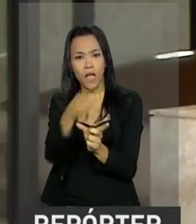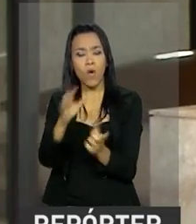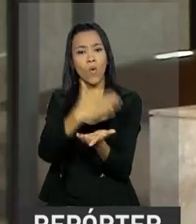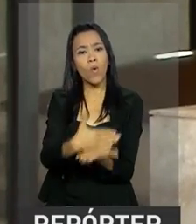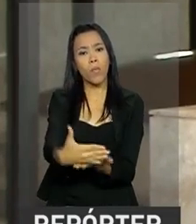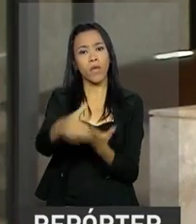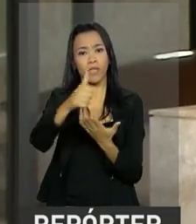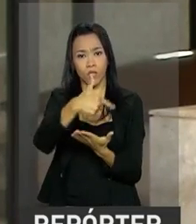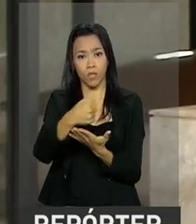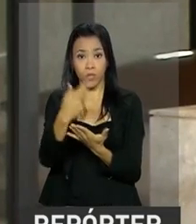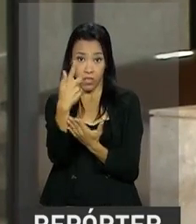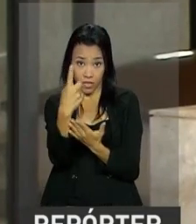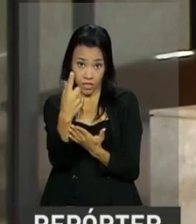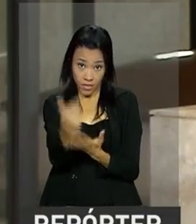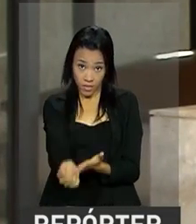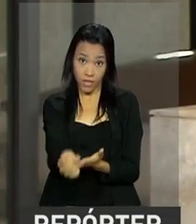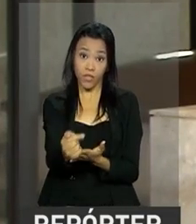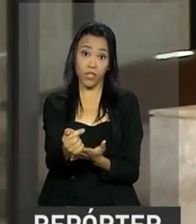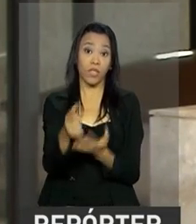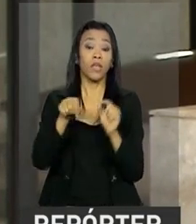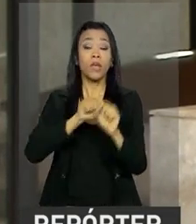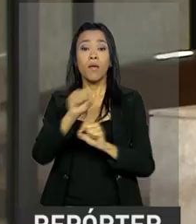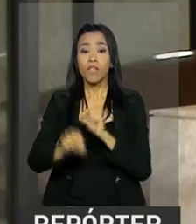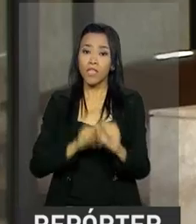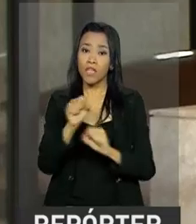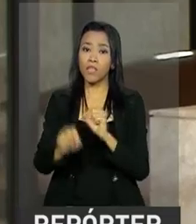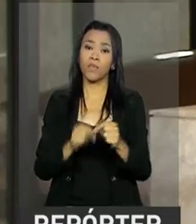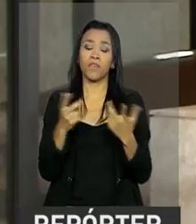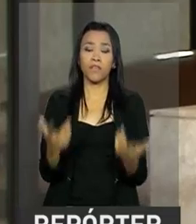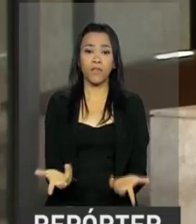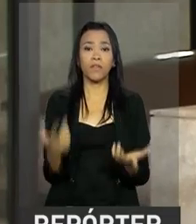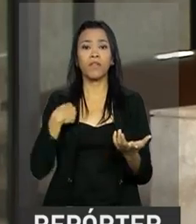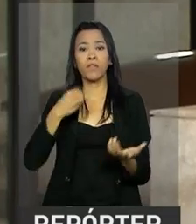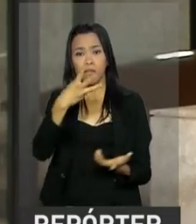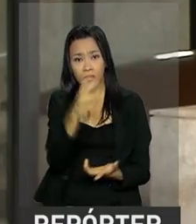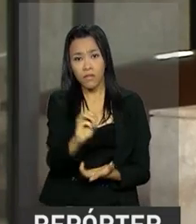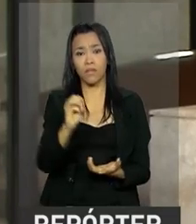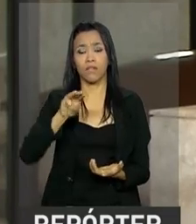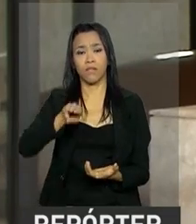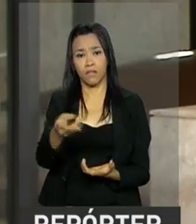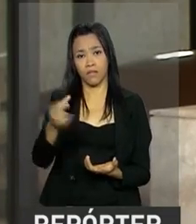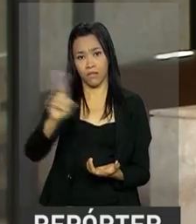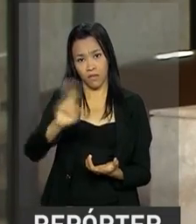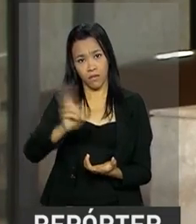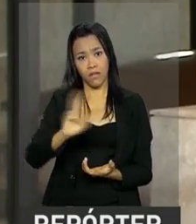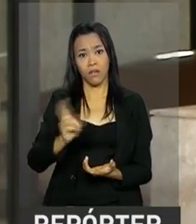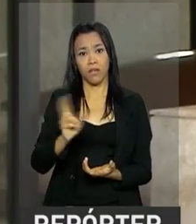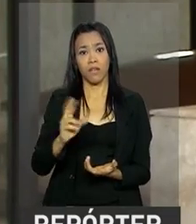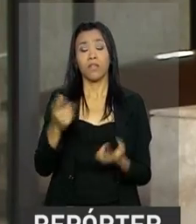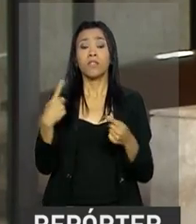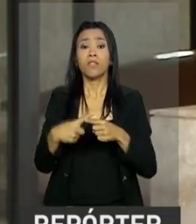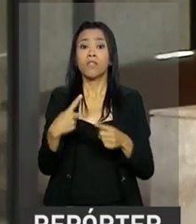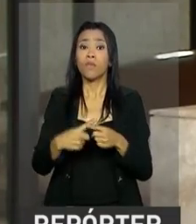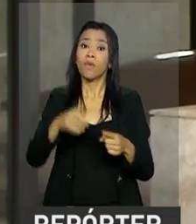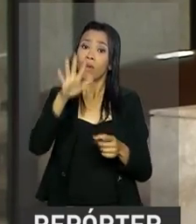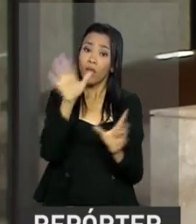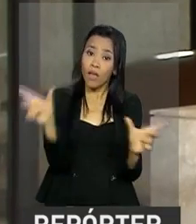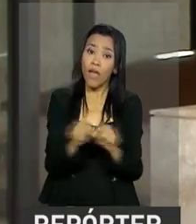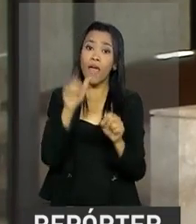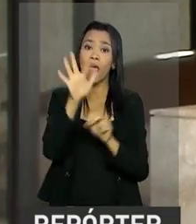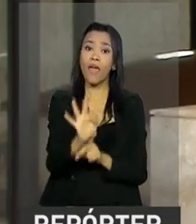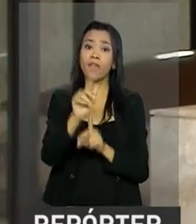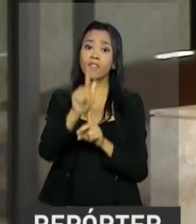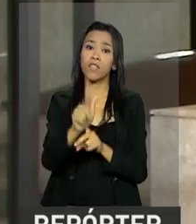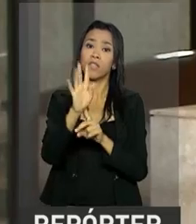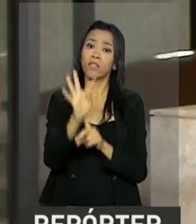de 2017. O governo federal vai destinar R$ 30 bilhões do Fundo de Investimentos do FGTS e